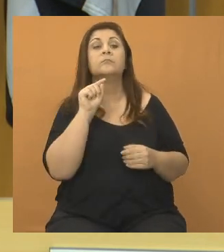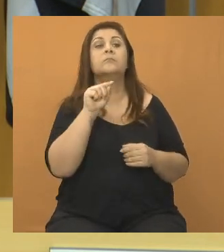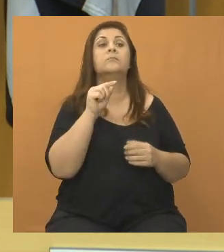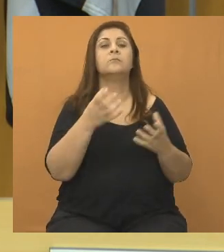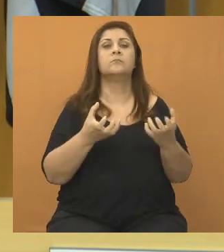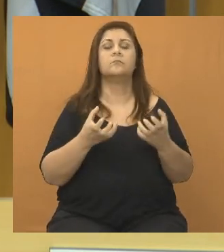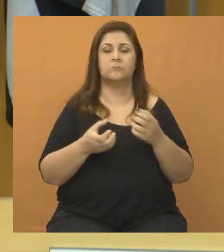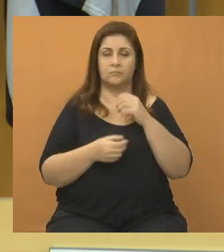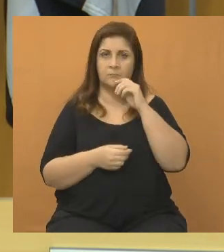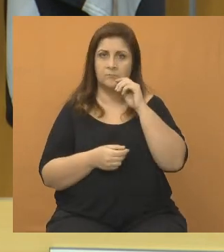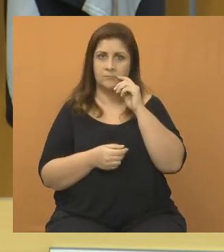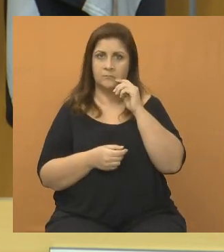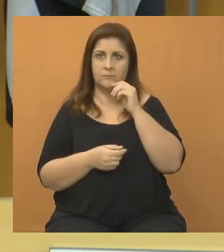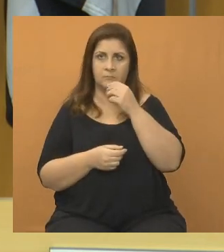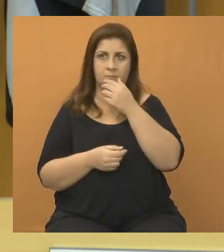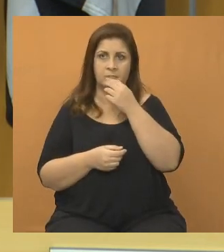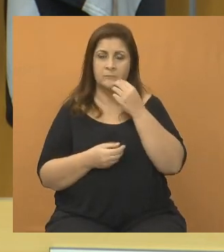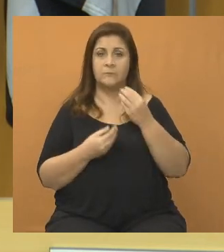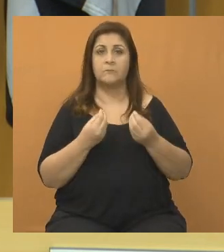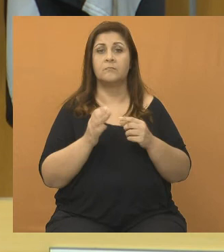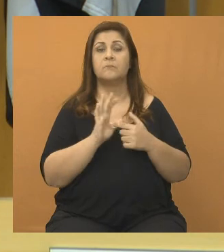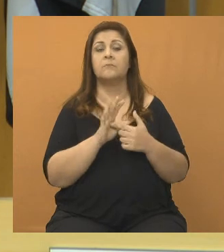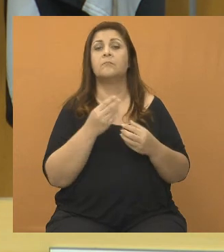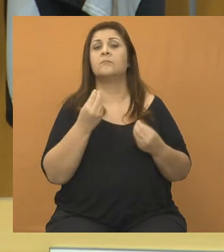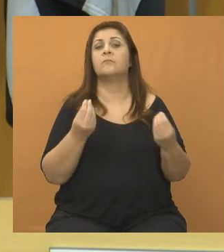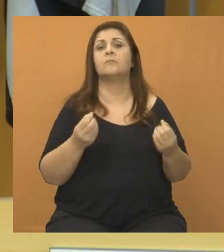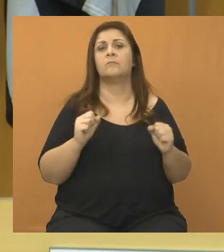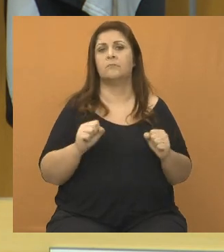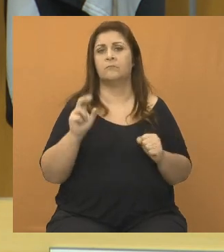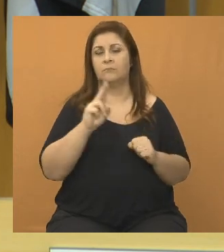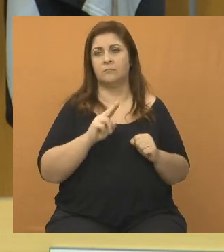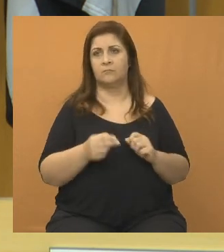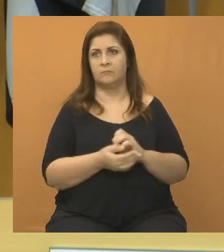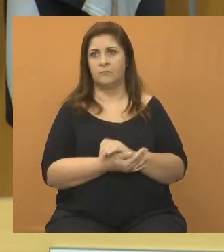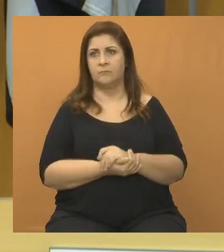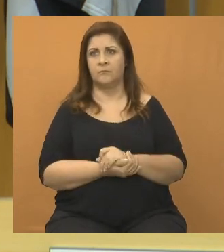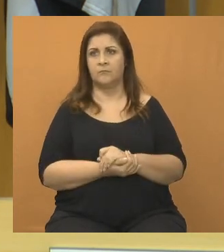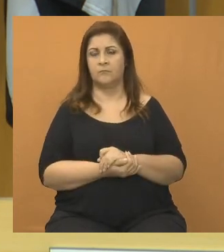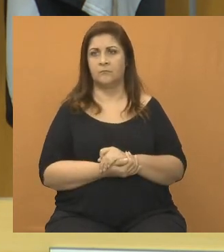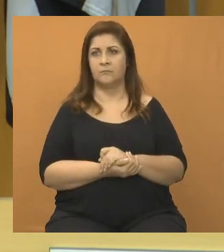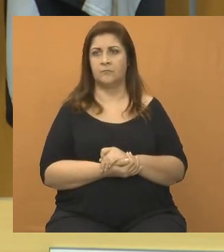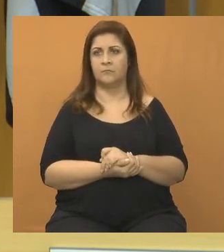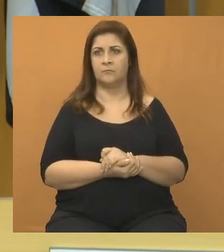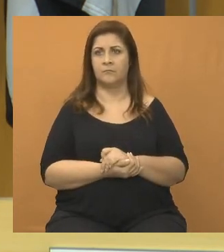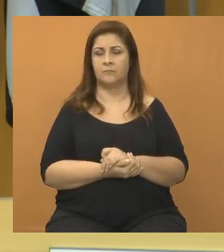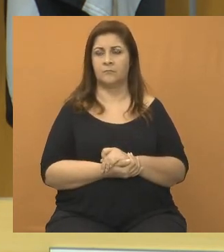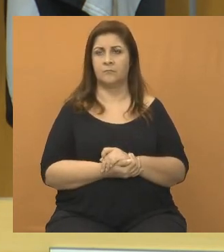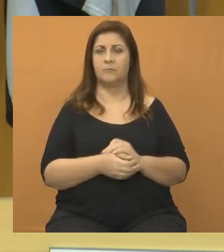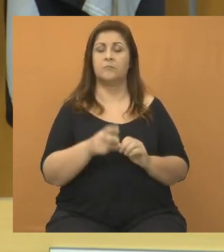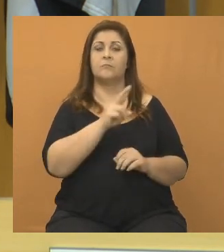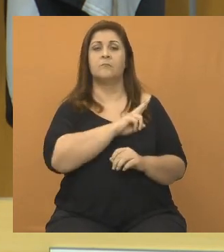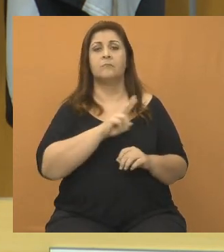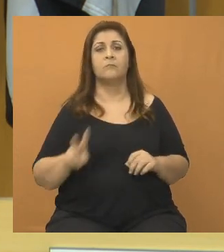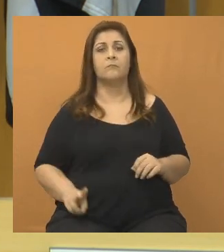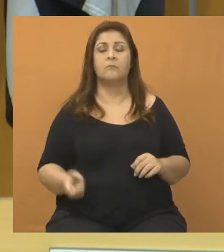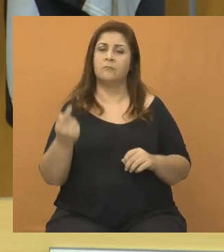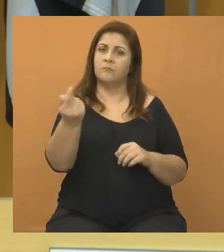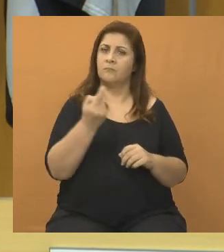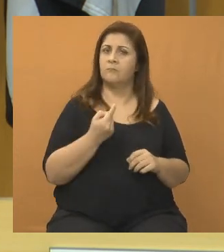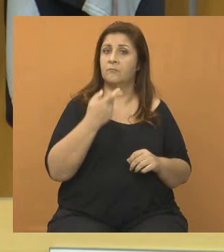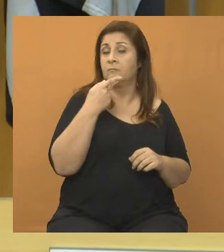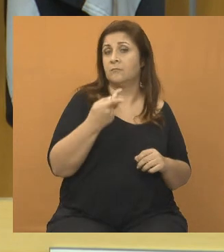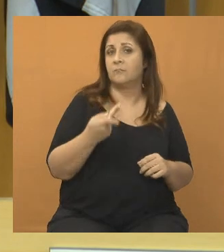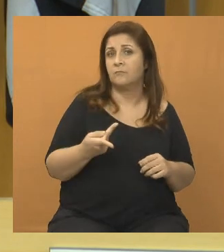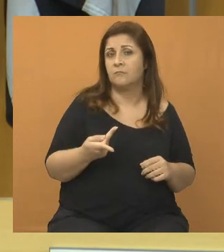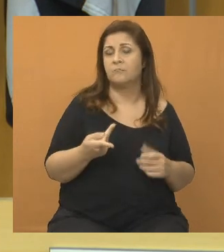mostrar o quanto o vereador tem predestinado para a emenda. Daí o vereador traz a demanda para a gente faz